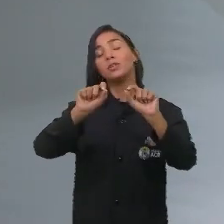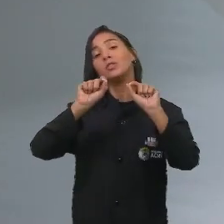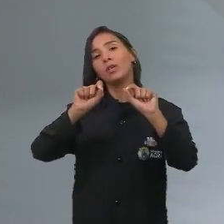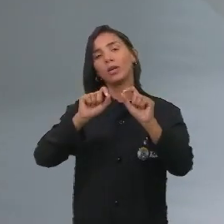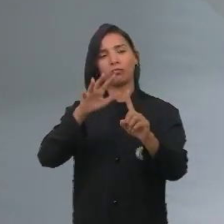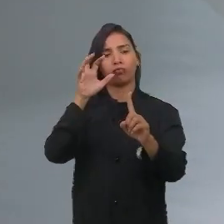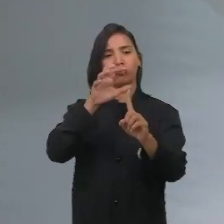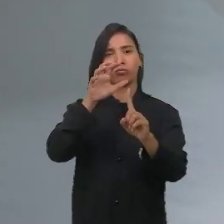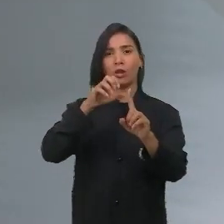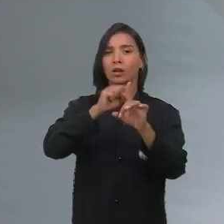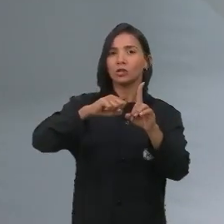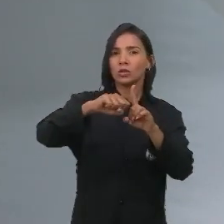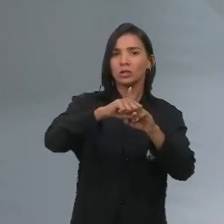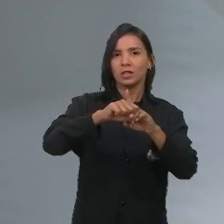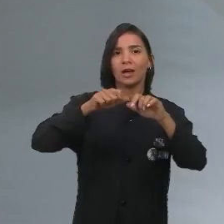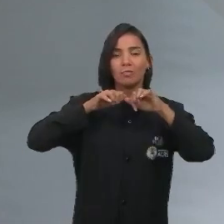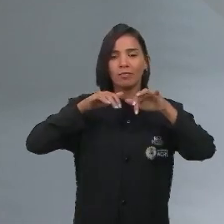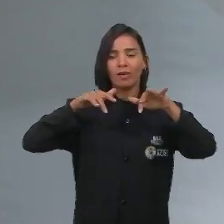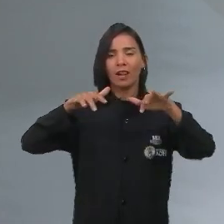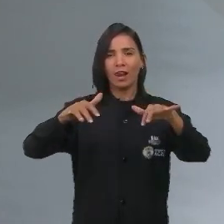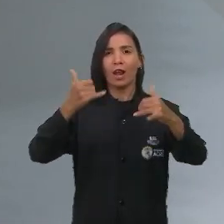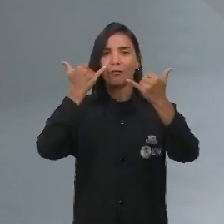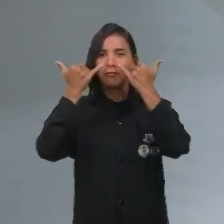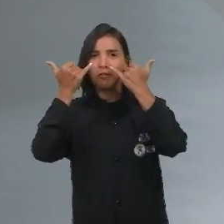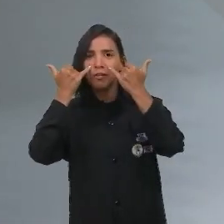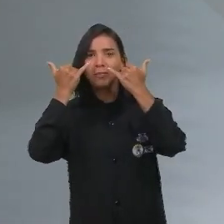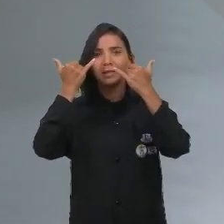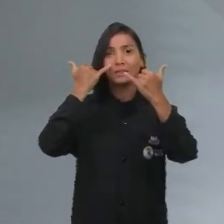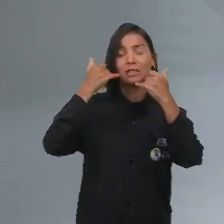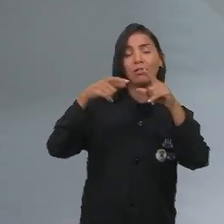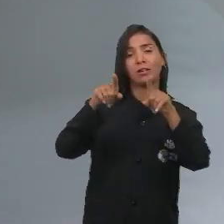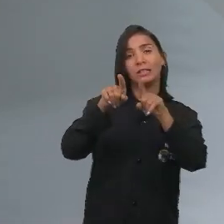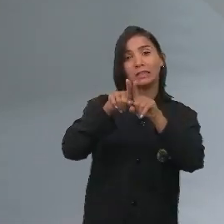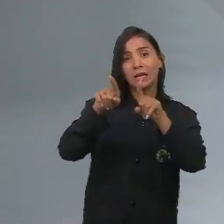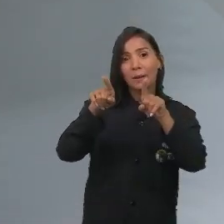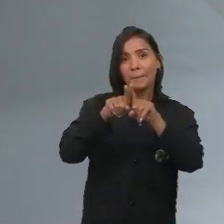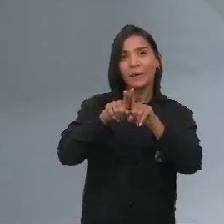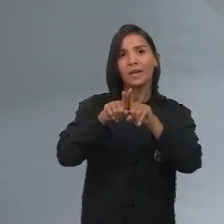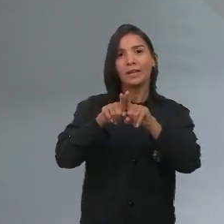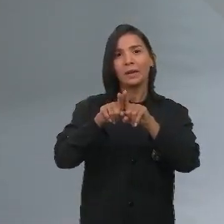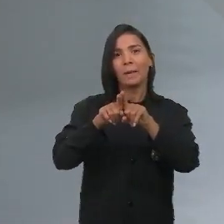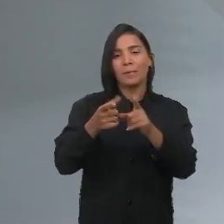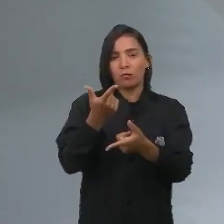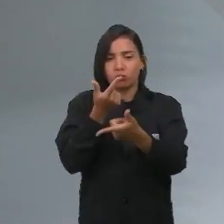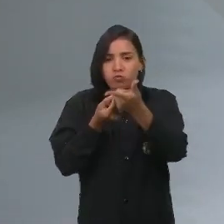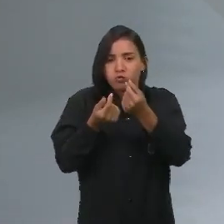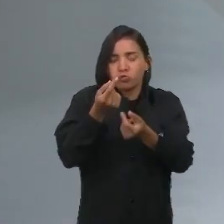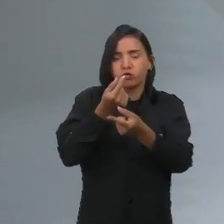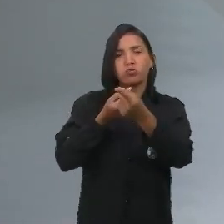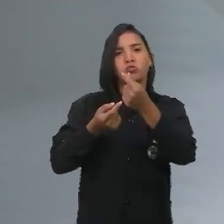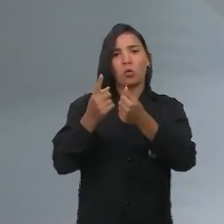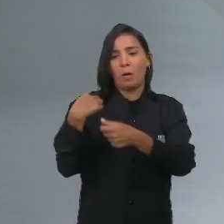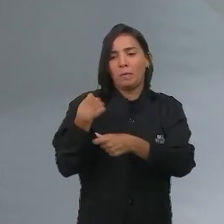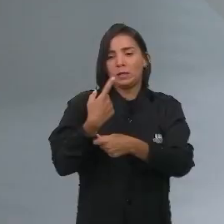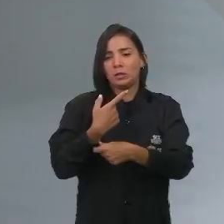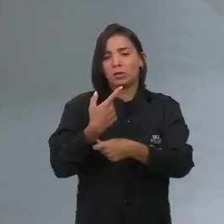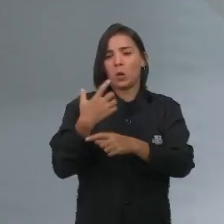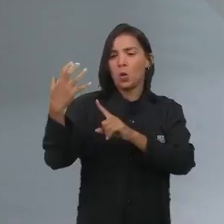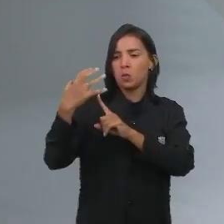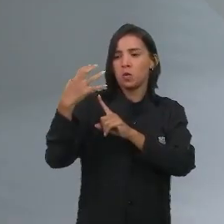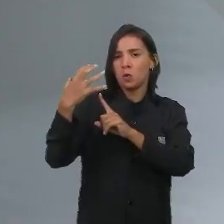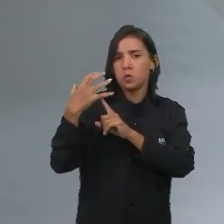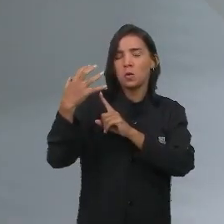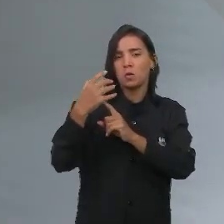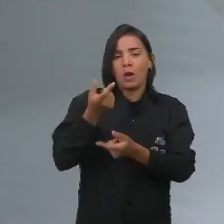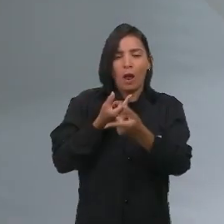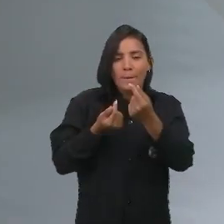influenciar mesmo, principalmente para uma atitude consumista, para um padrão de vida, a sua legião